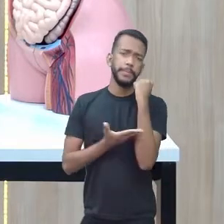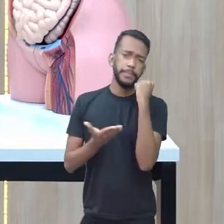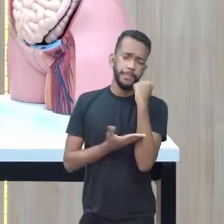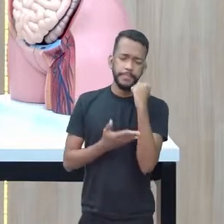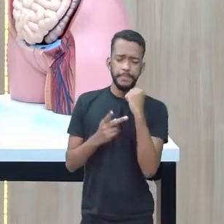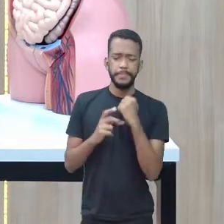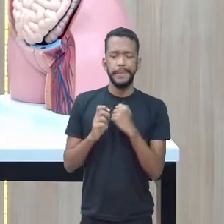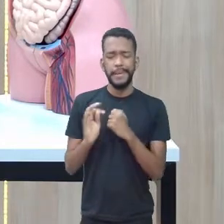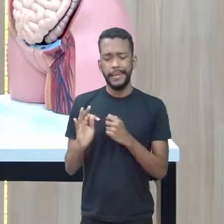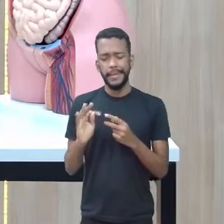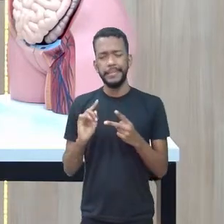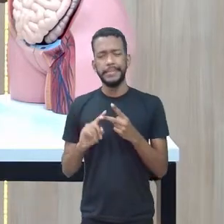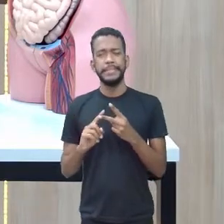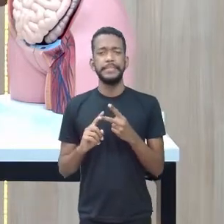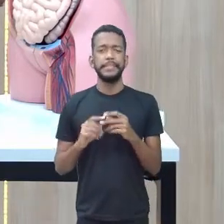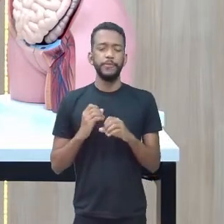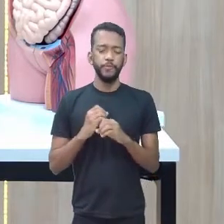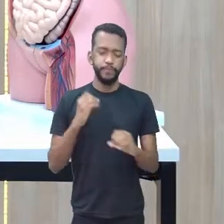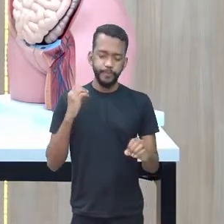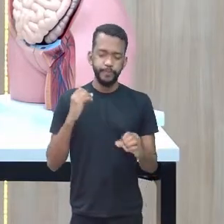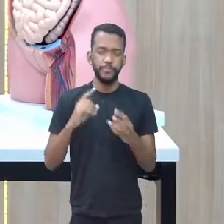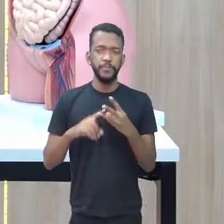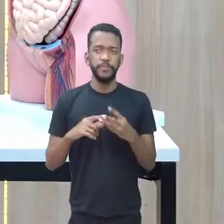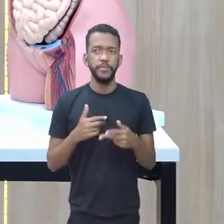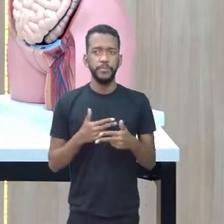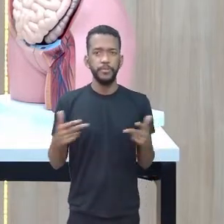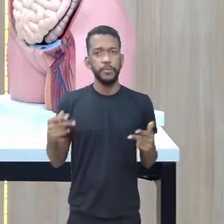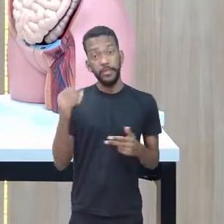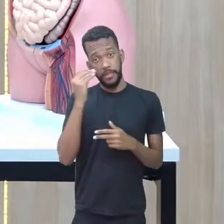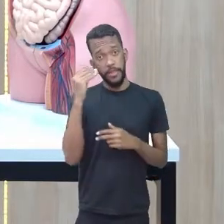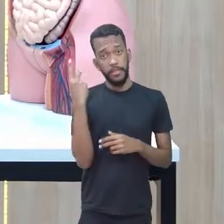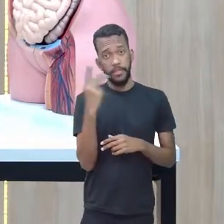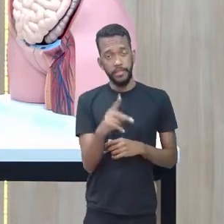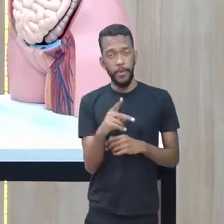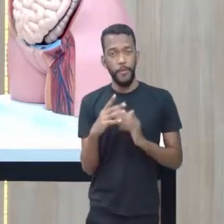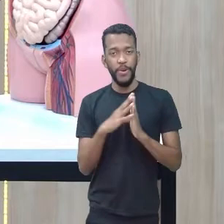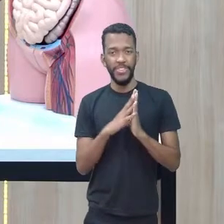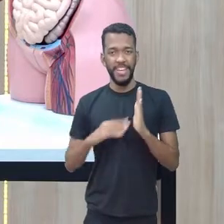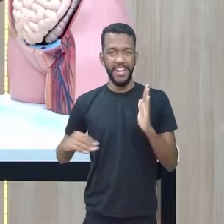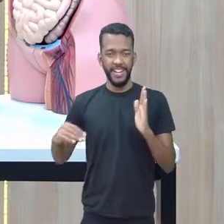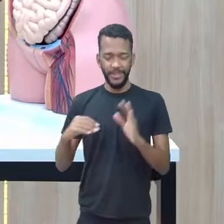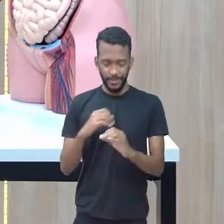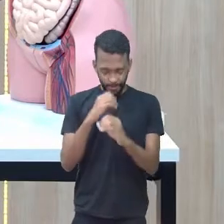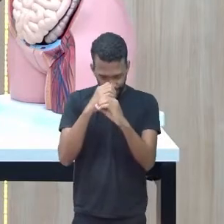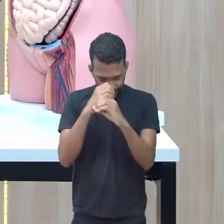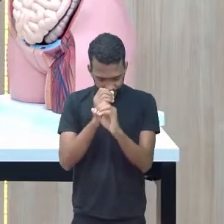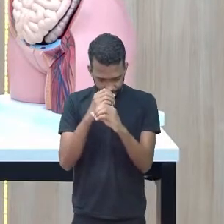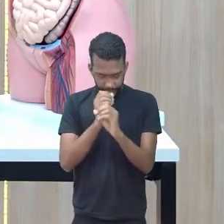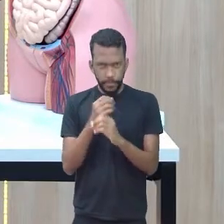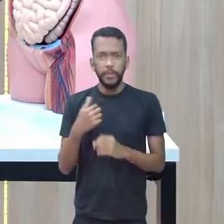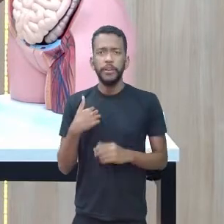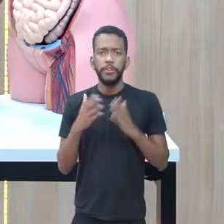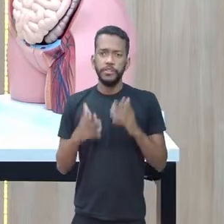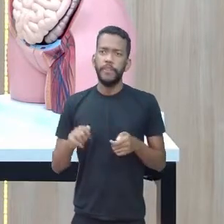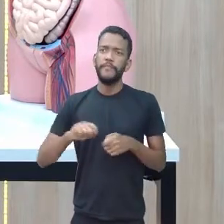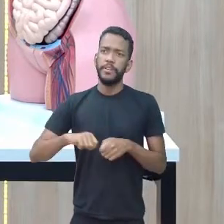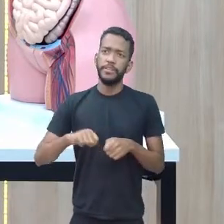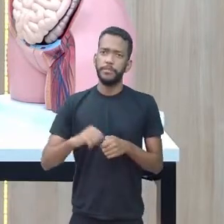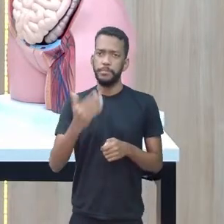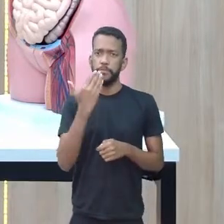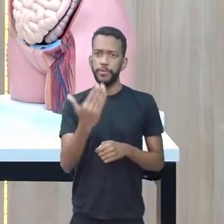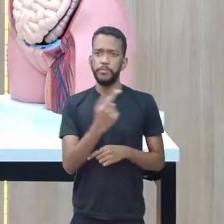PET, tubo de papelão e tenta montar o seu modelo de microscópio. E aí eu estou fazendo aqui um pedido,